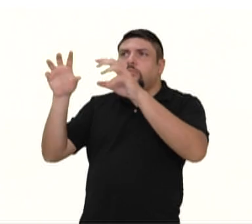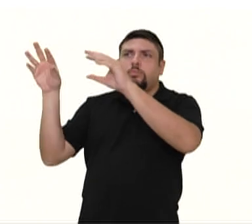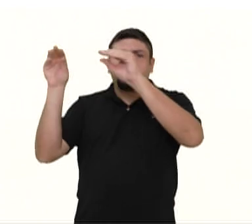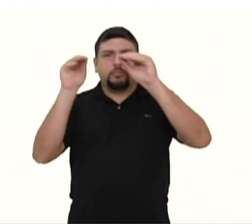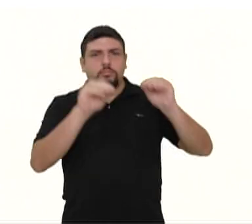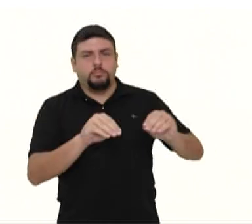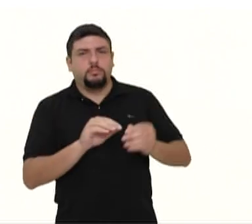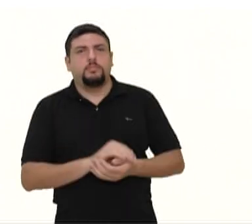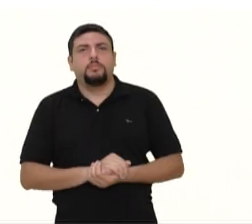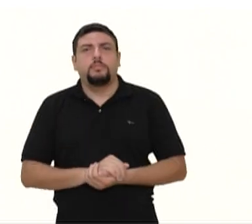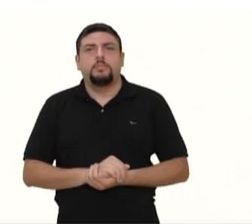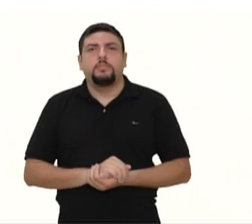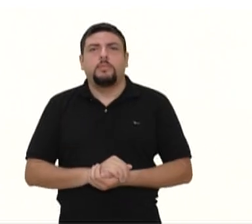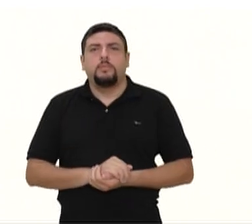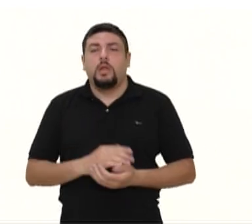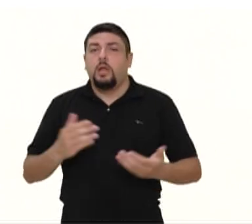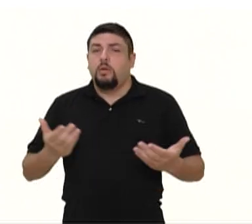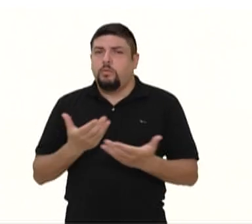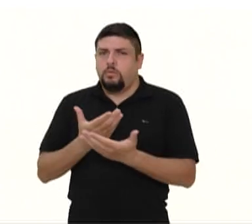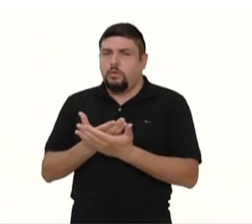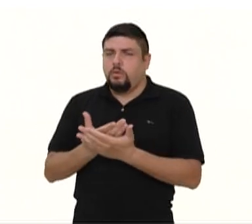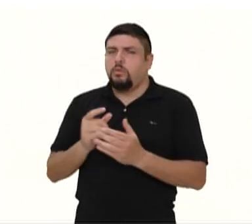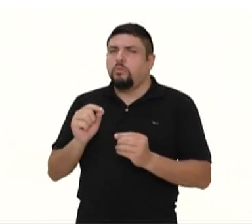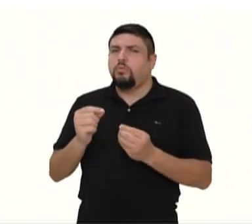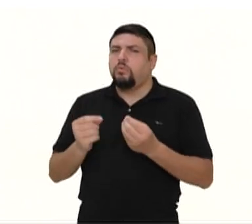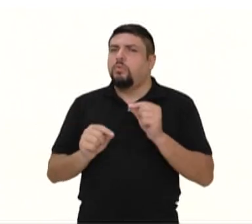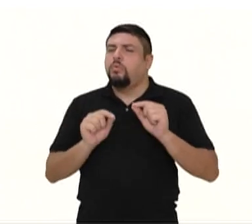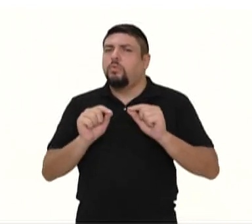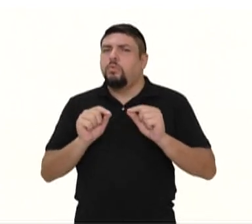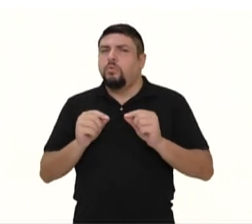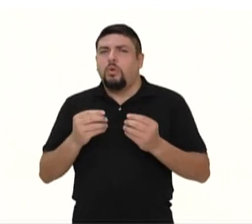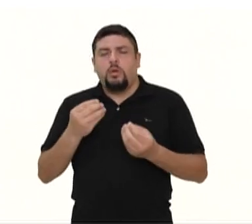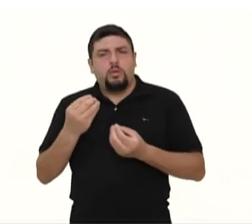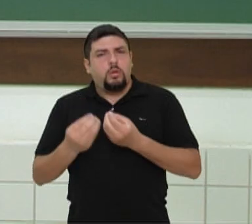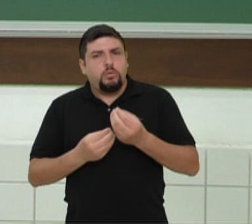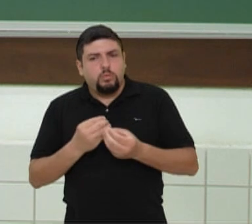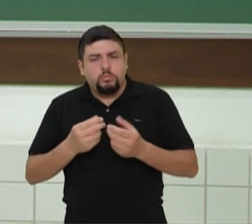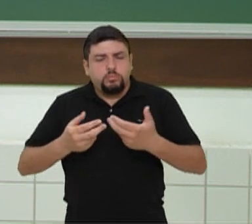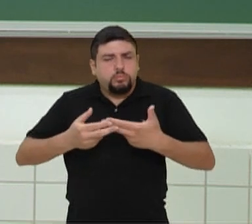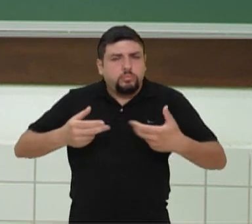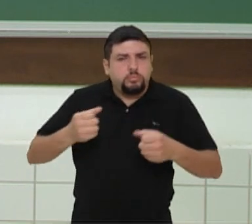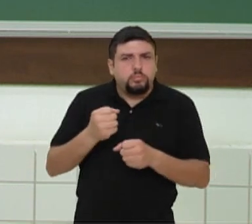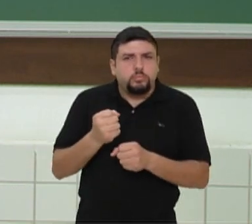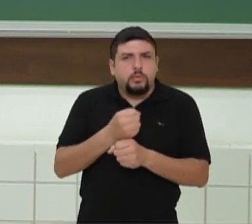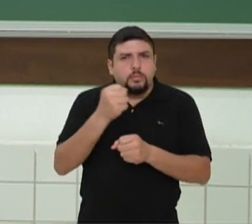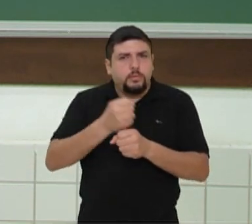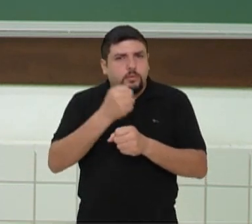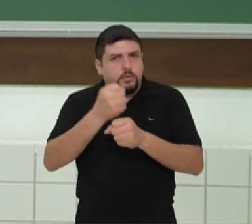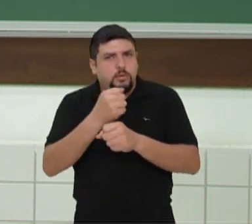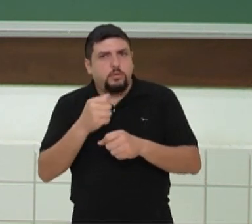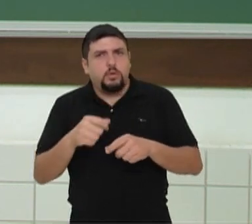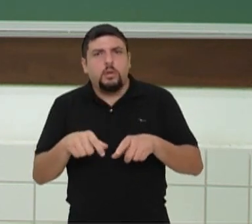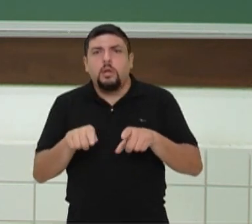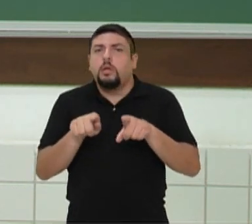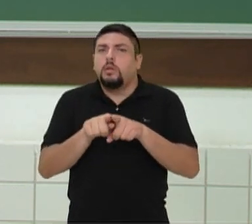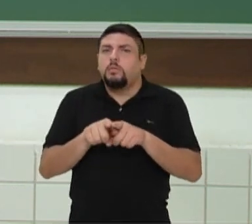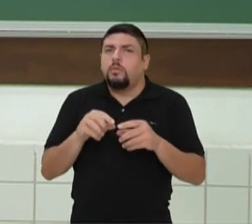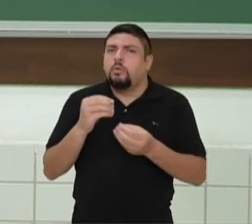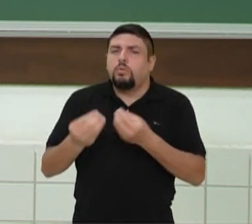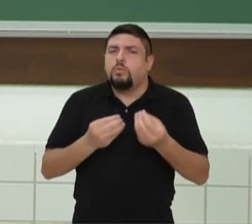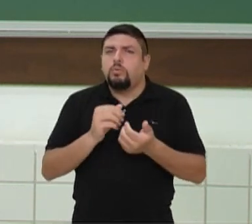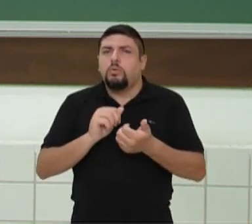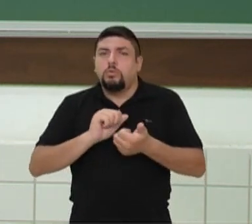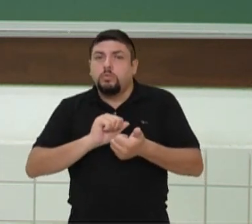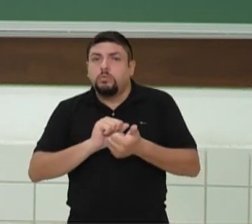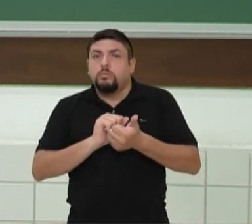nós analisamos aí em especial aspectos da arquitetura e alguma coisa com relação aos esportes dentro